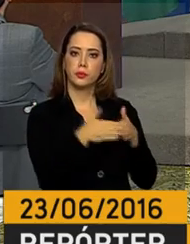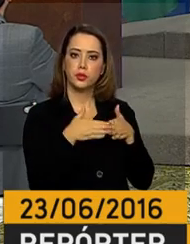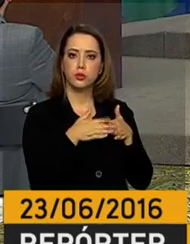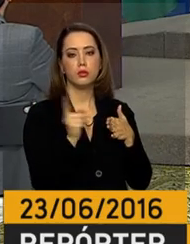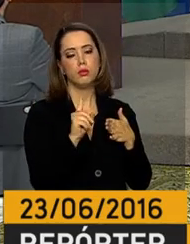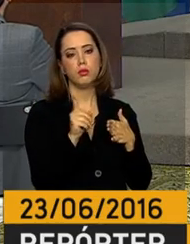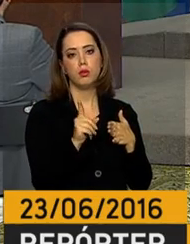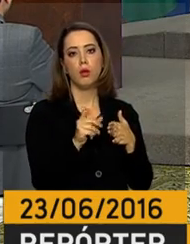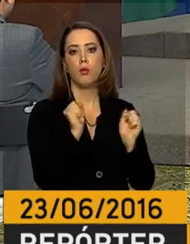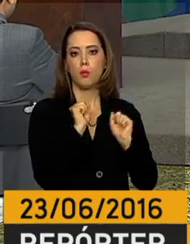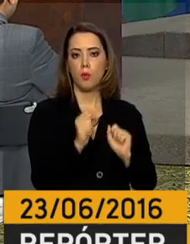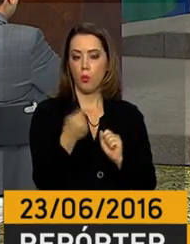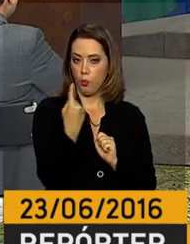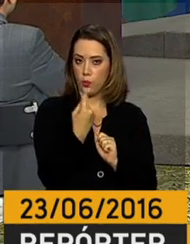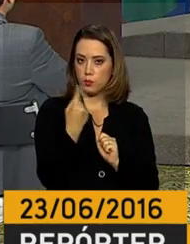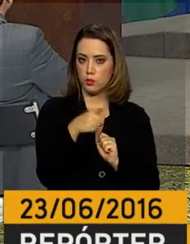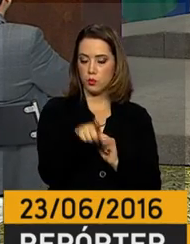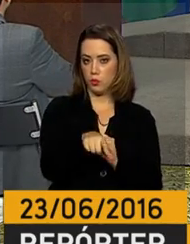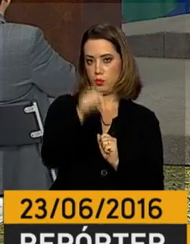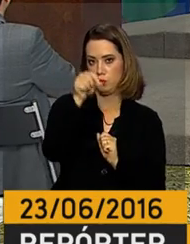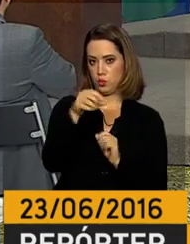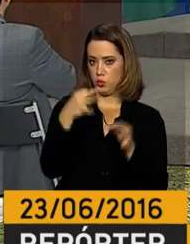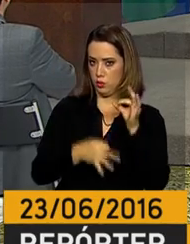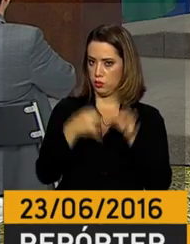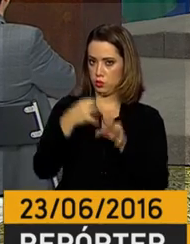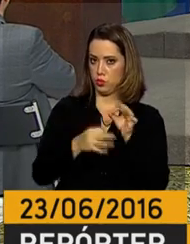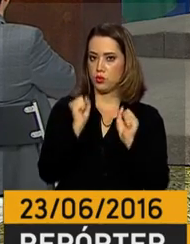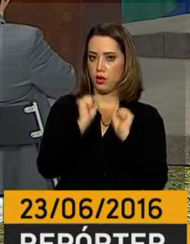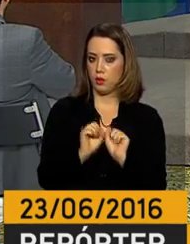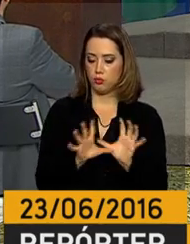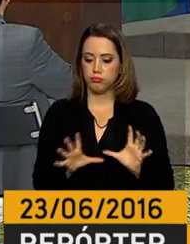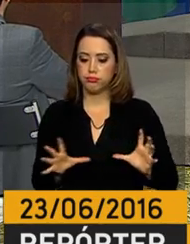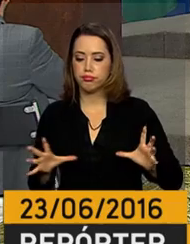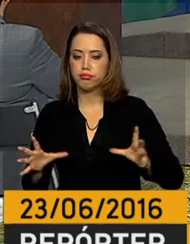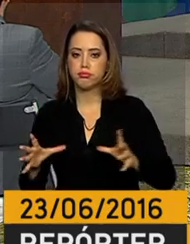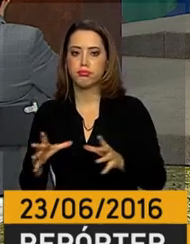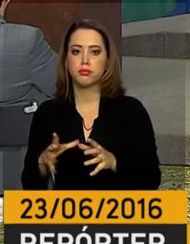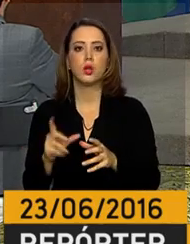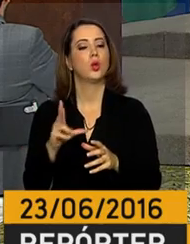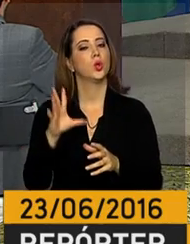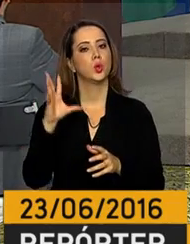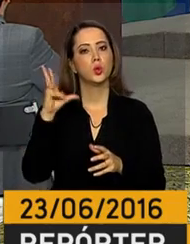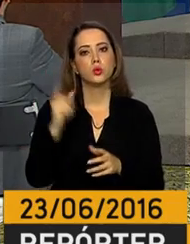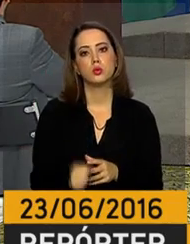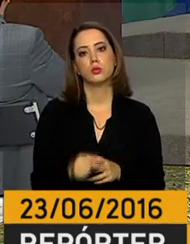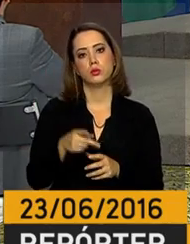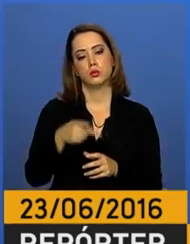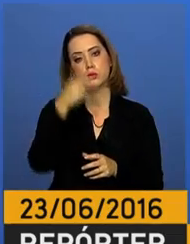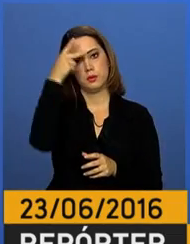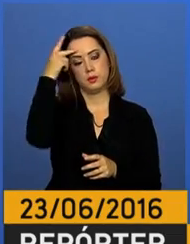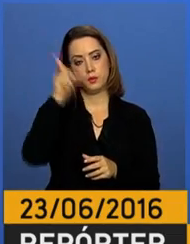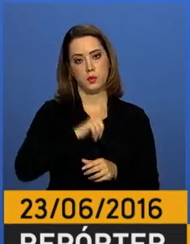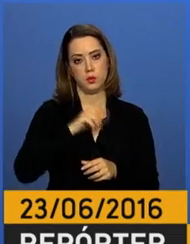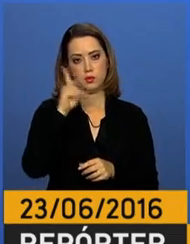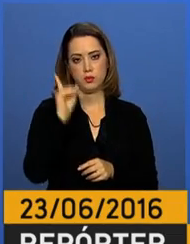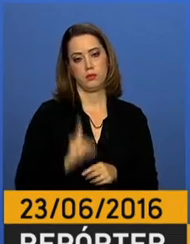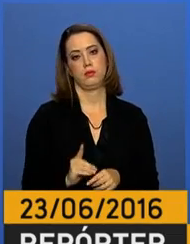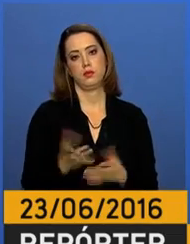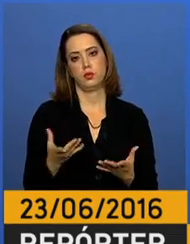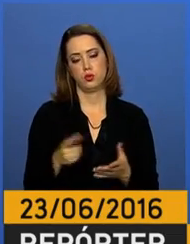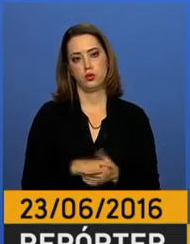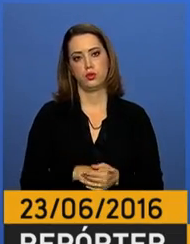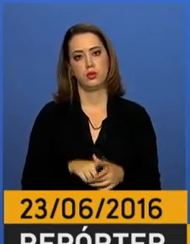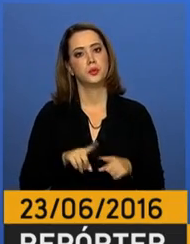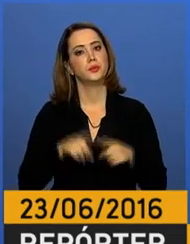tratar do mesmo tema mas também ao mesmo tempo como perceberam cientes e conscientes todos de que não poderia